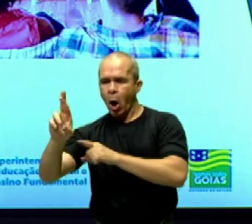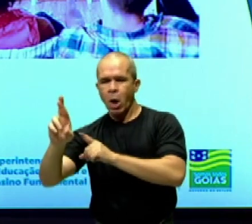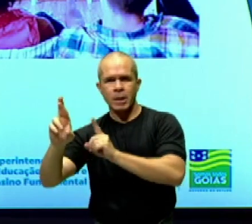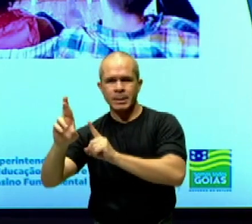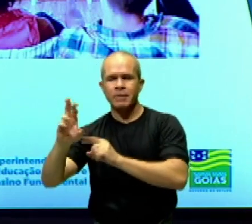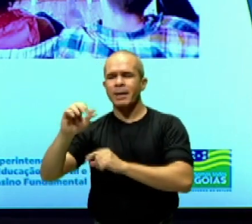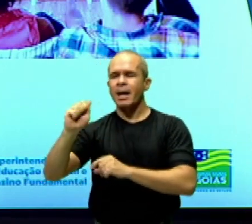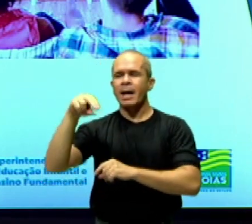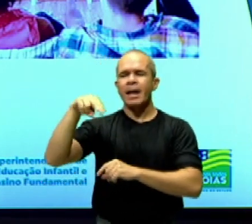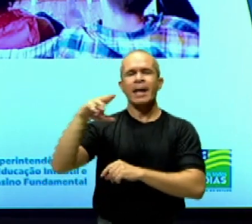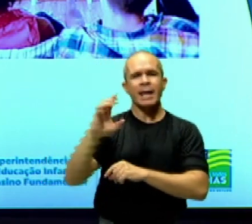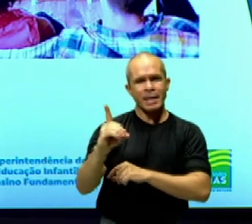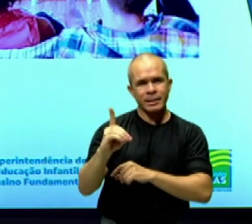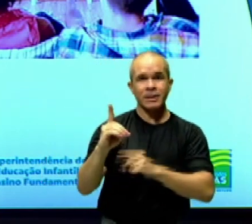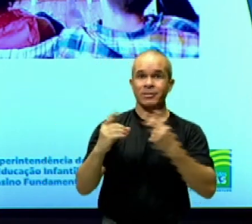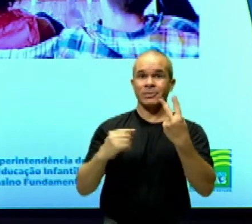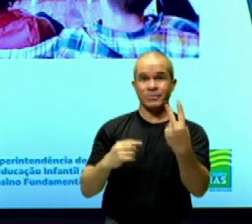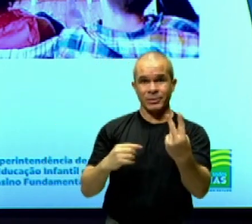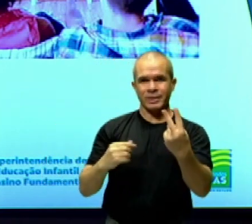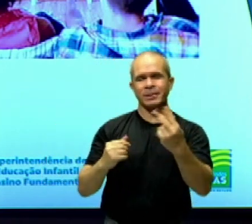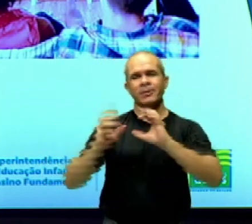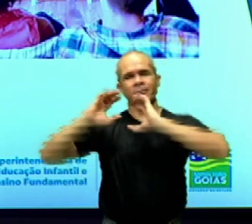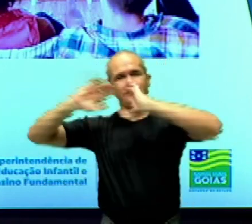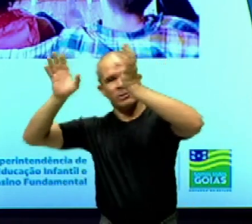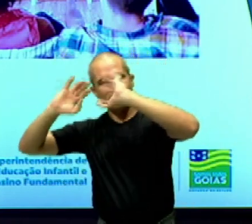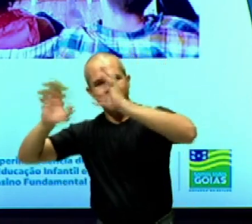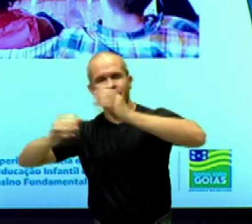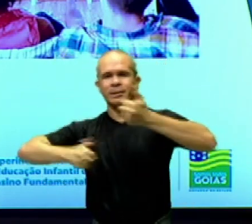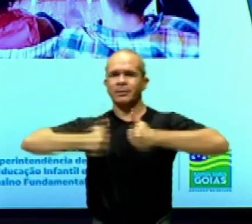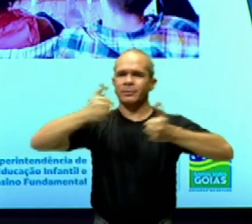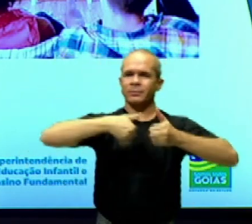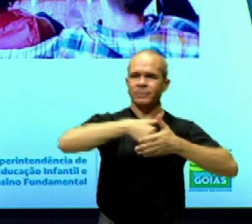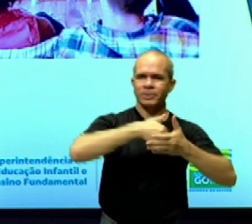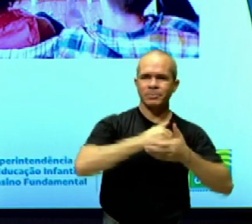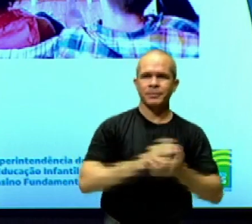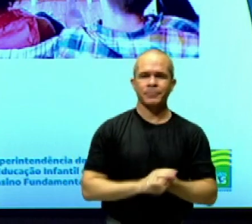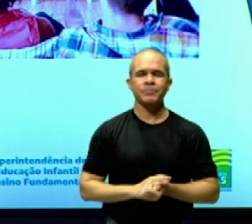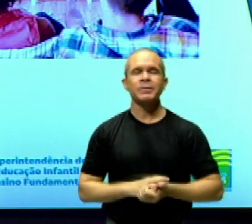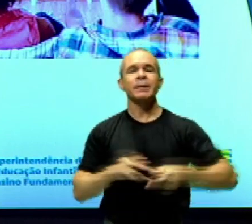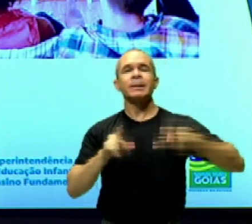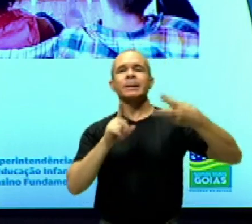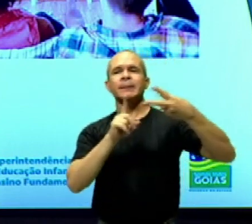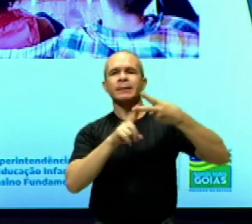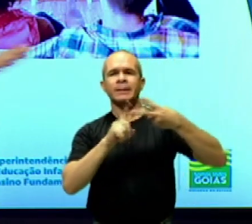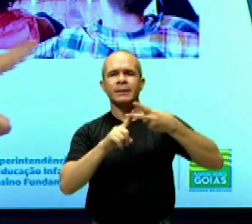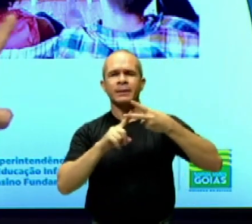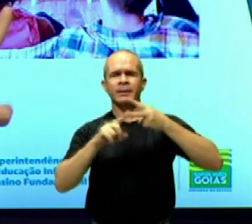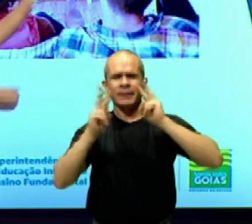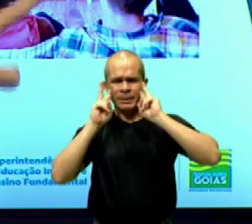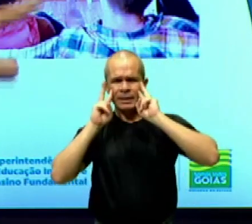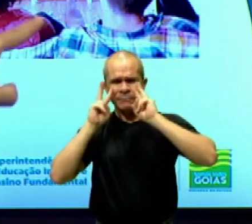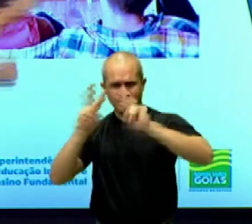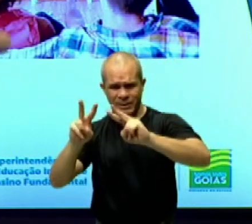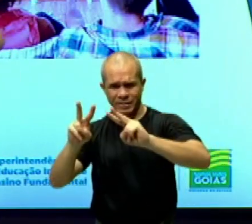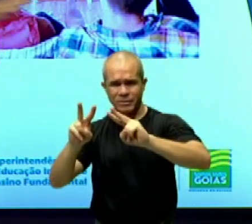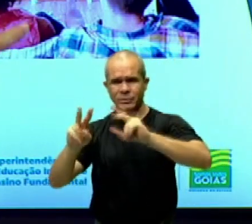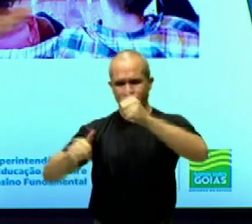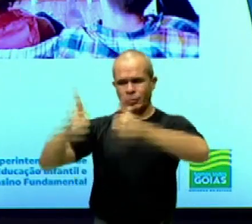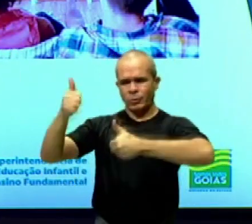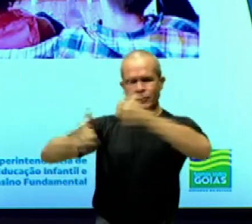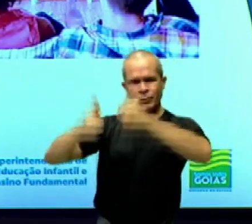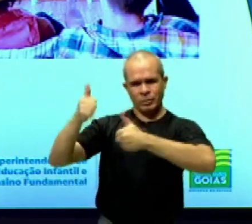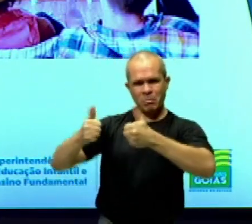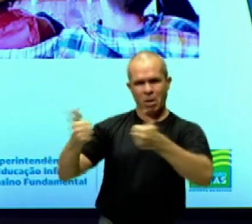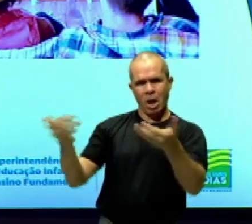gosto dos dois. Are you watching a soccer game now? Olha aqui os garotos, eles estão